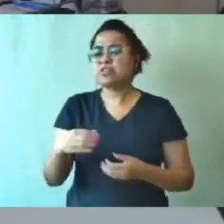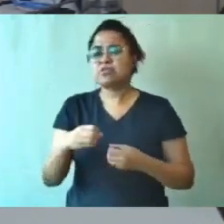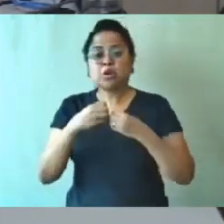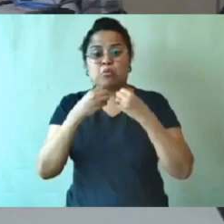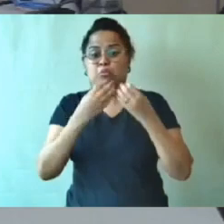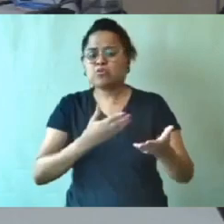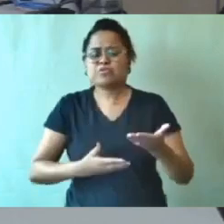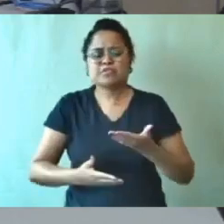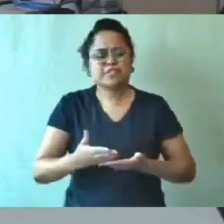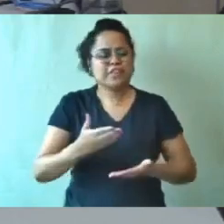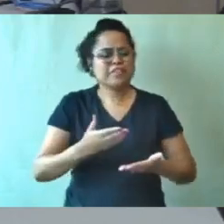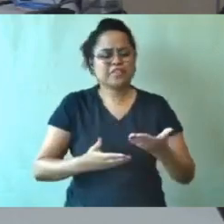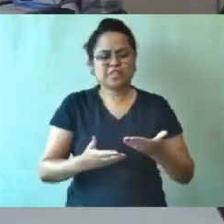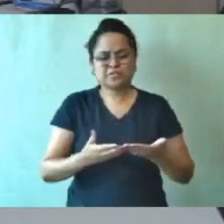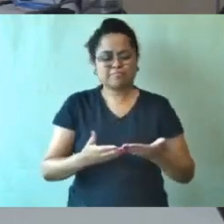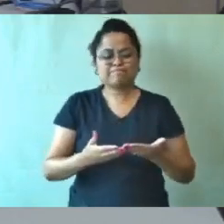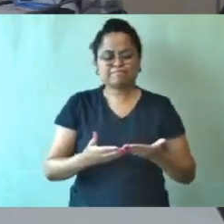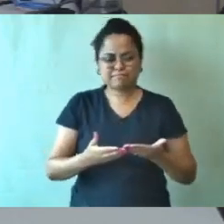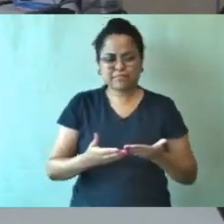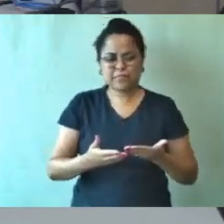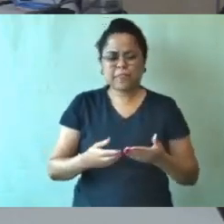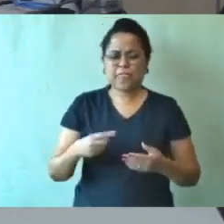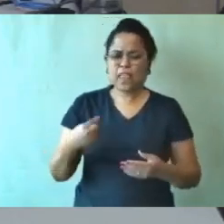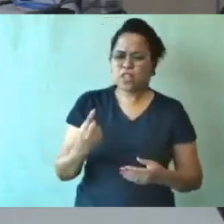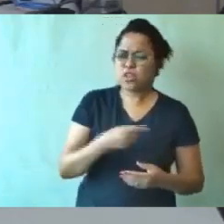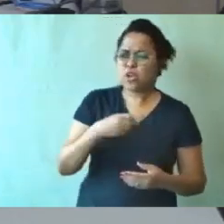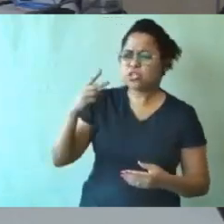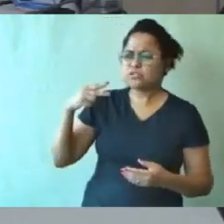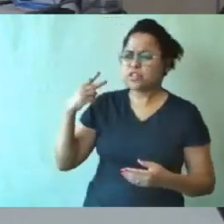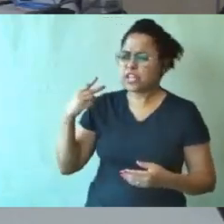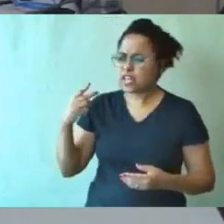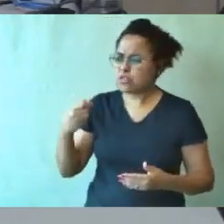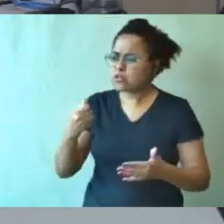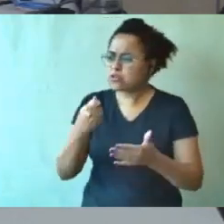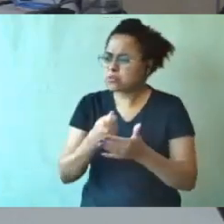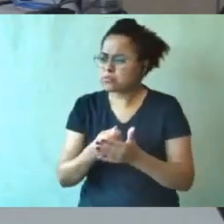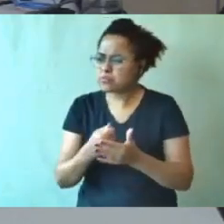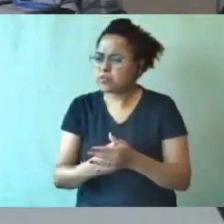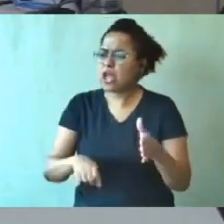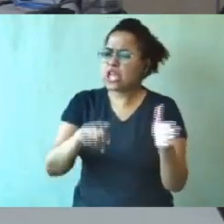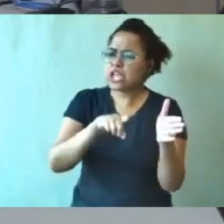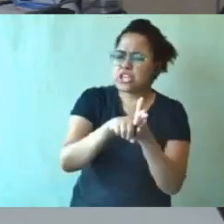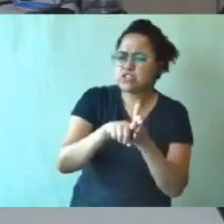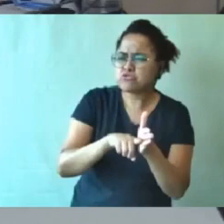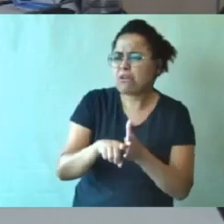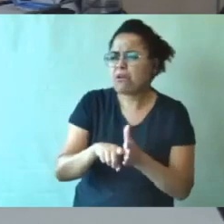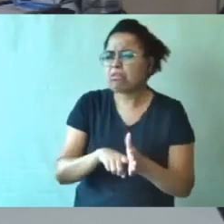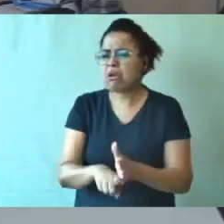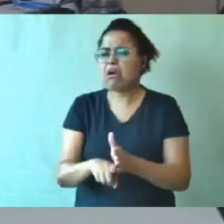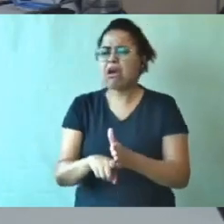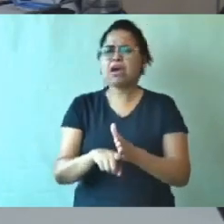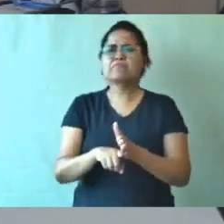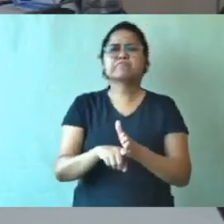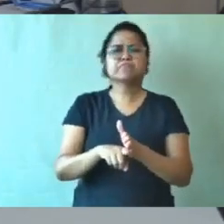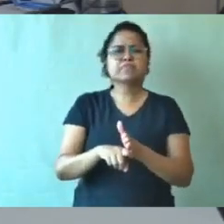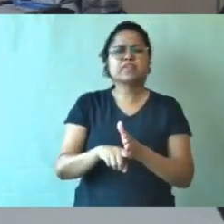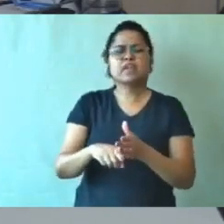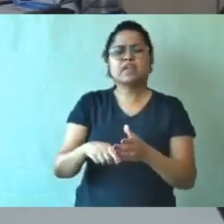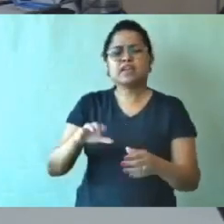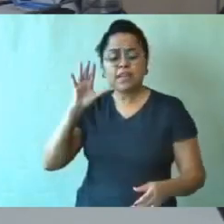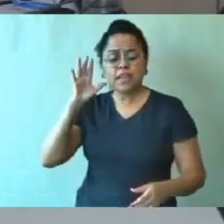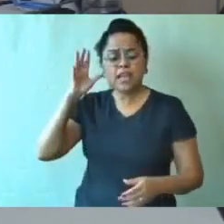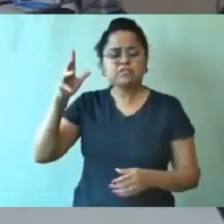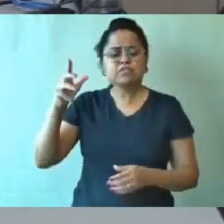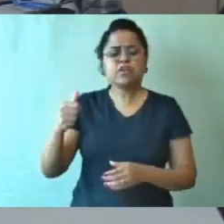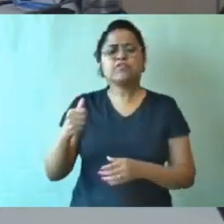ponta. Nós, vereadores, temos como obrigação questionar, trazer, elucidar isso. E com